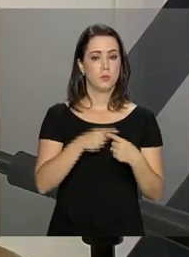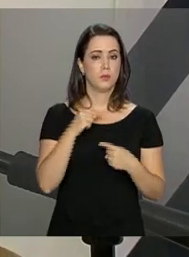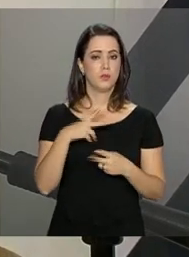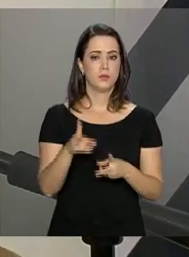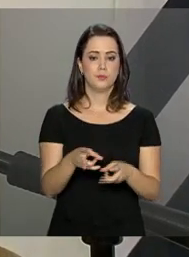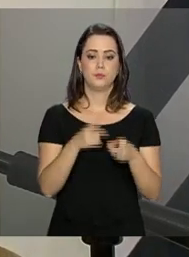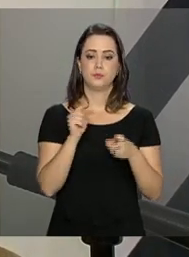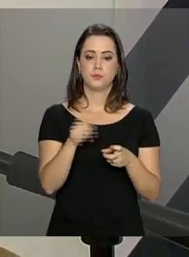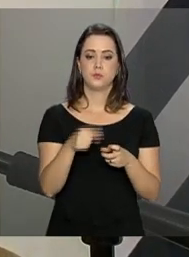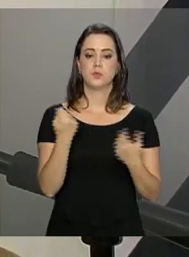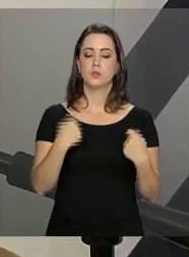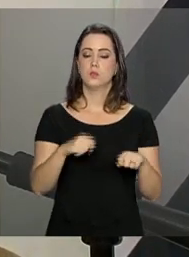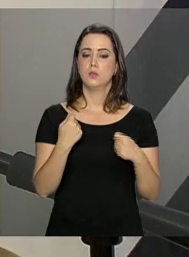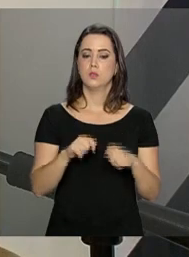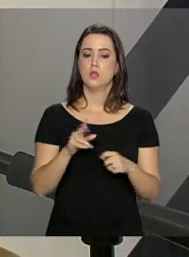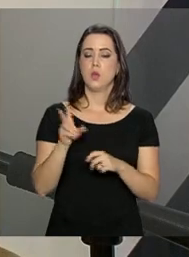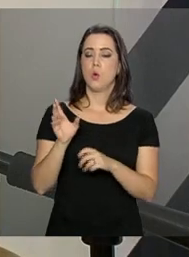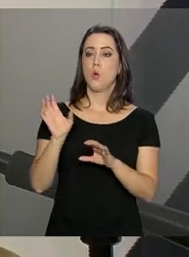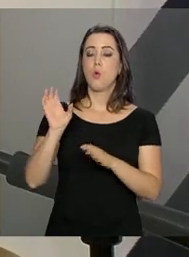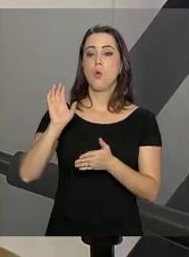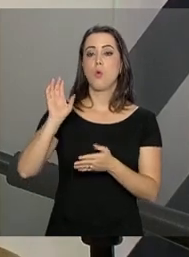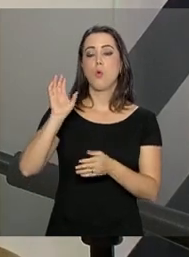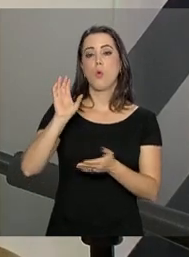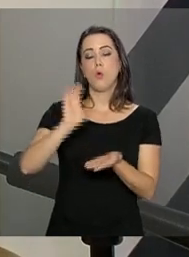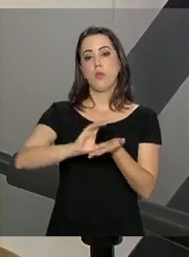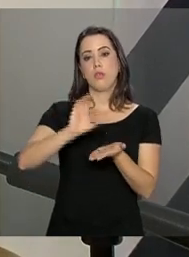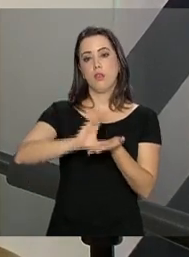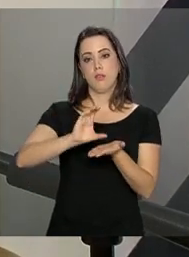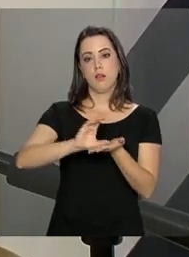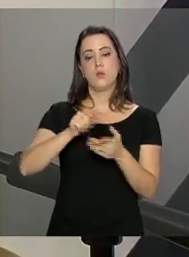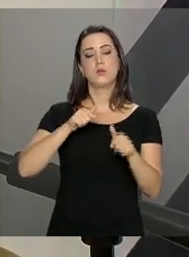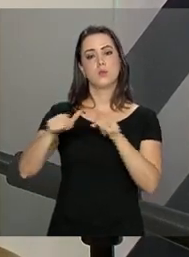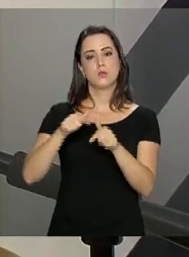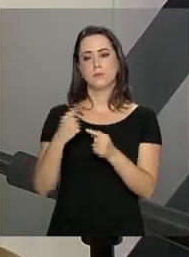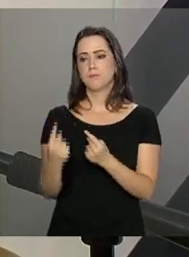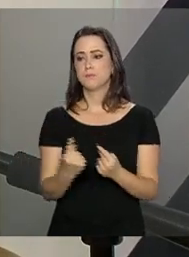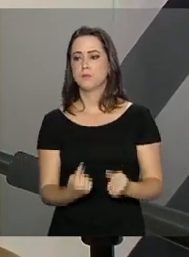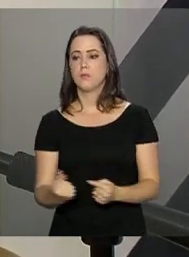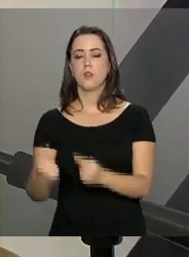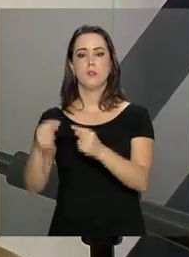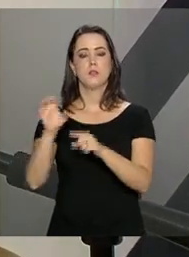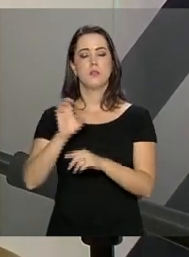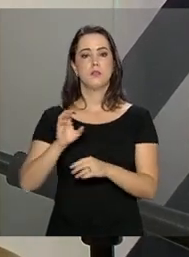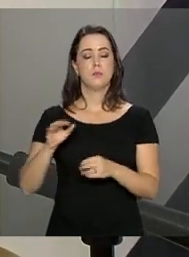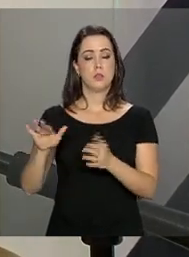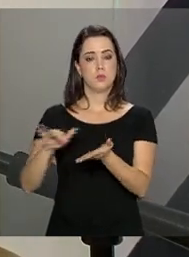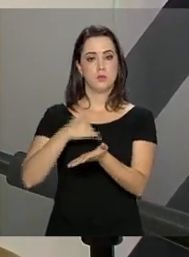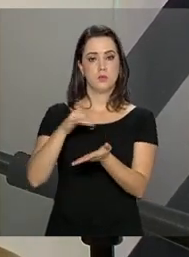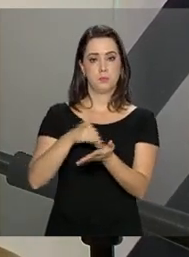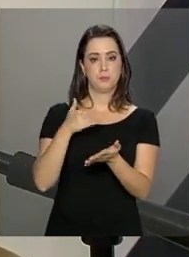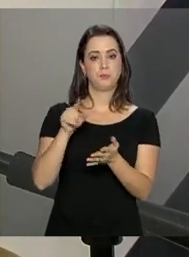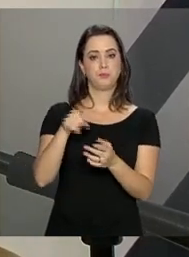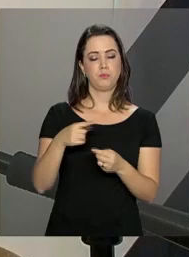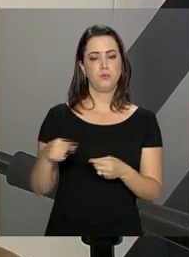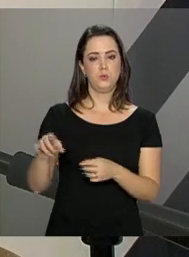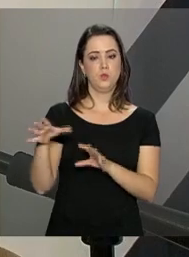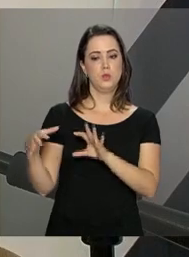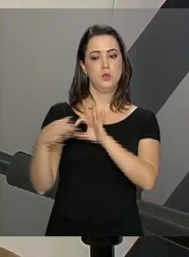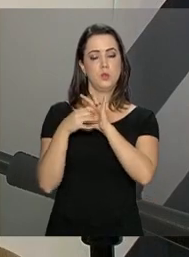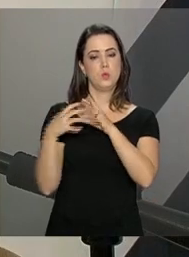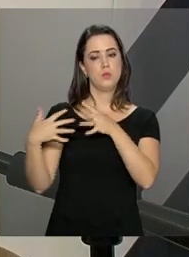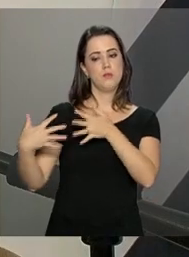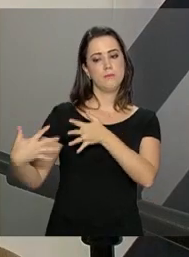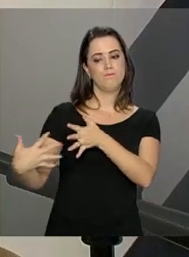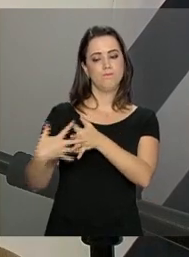é a ele iria apenas coordenar os trabalhos na segurança pública e integrar os vários setores da segurança